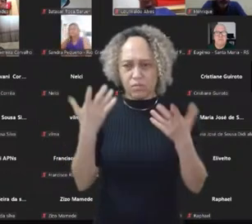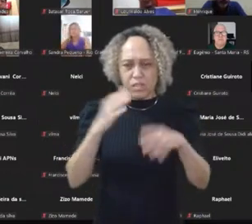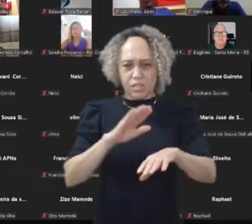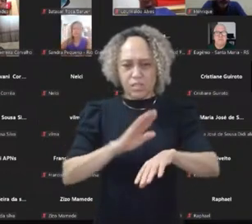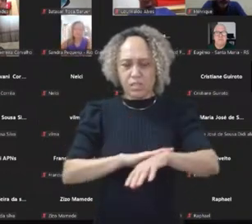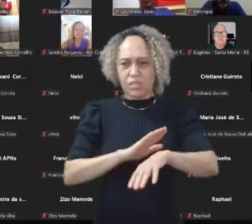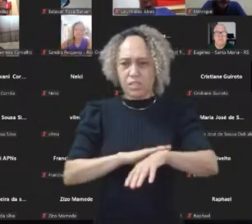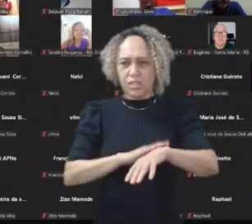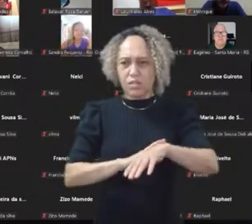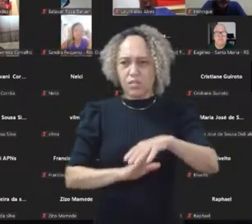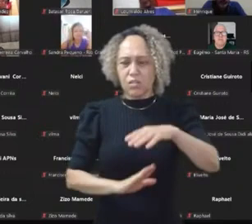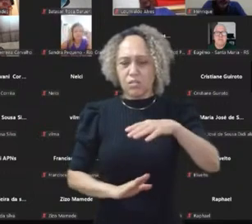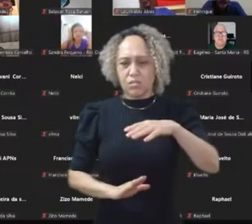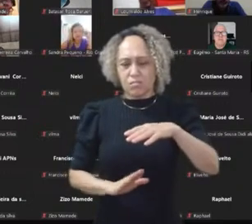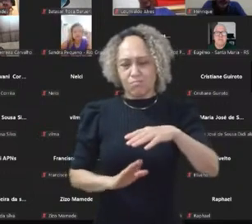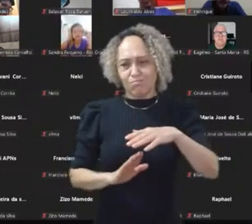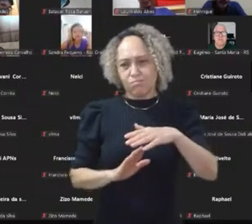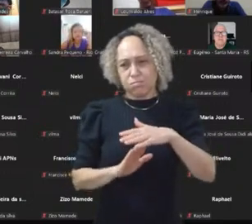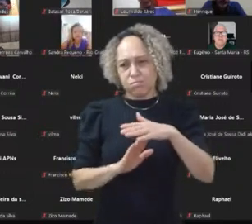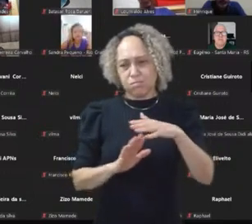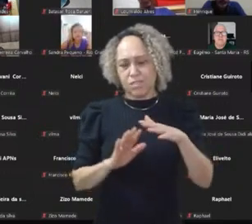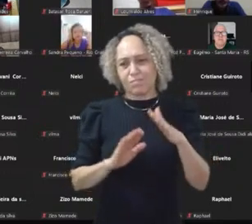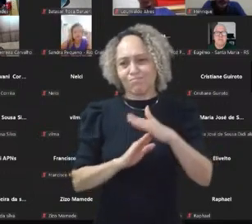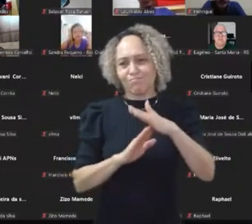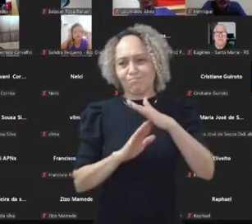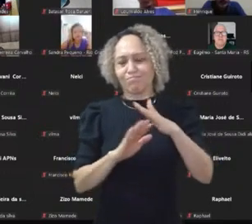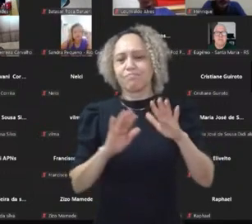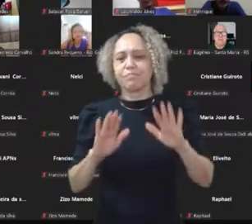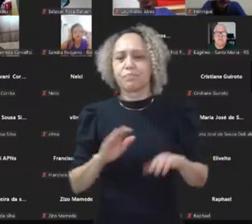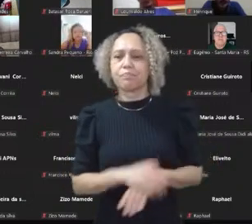relativamente adiantada companheira